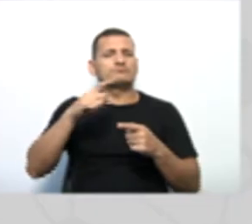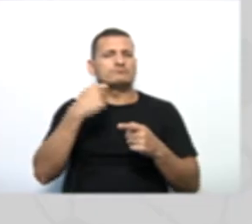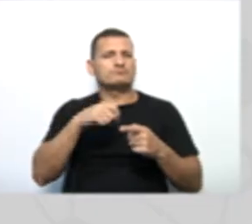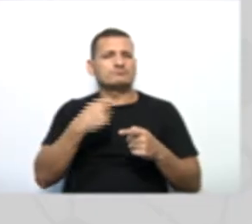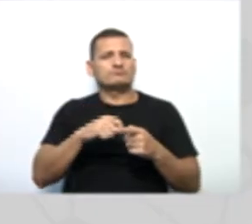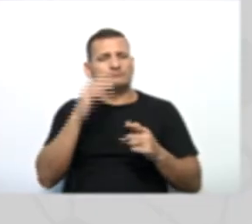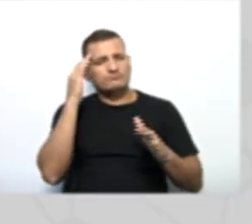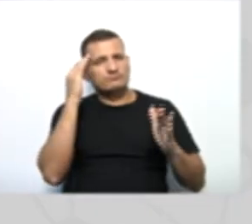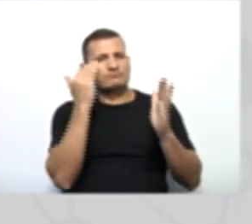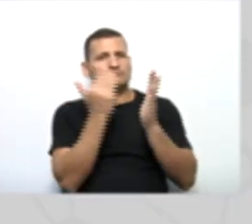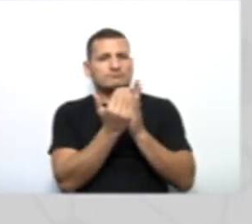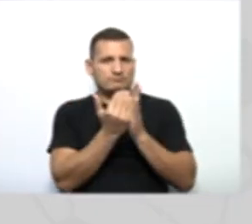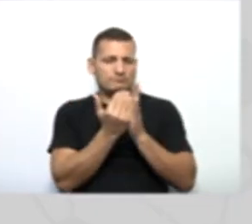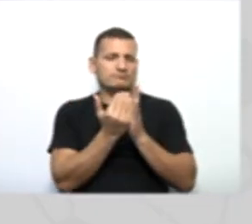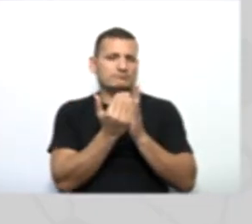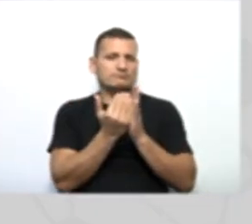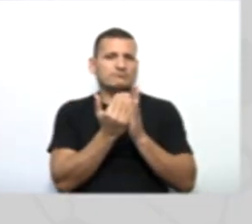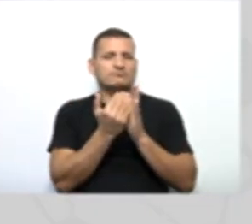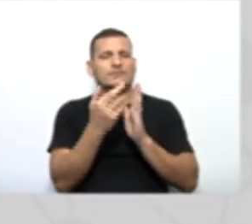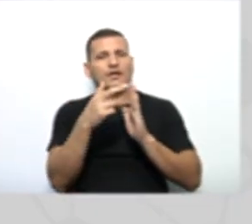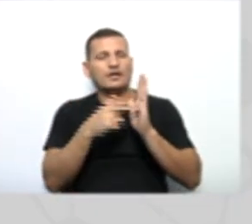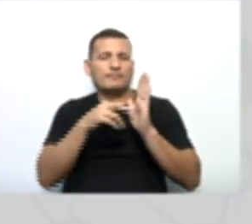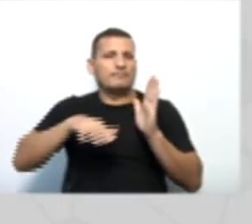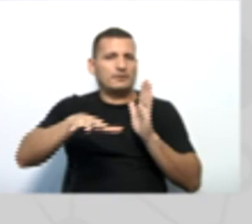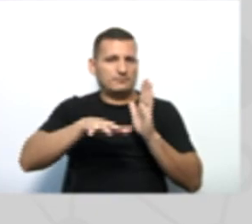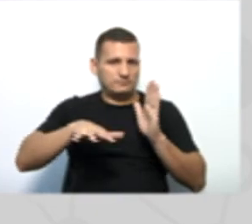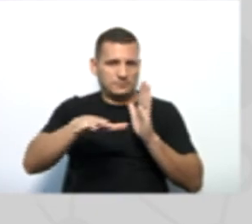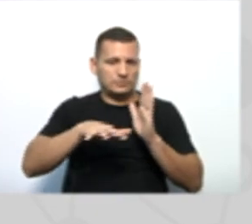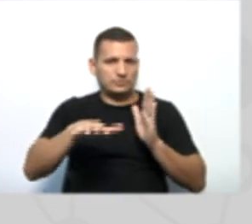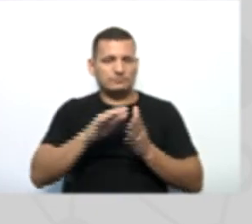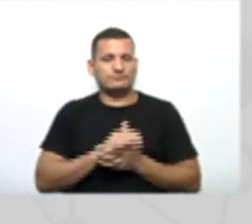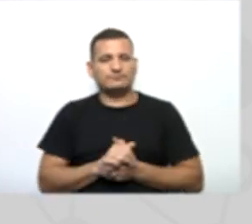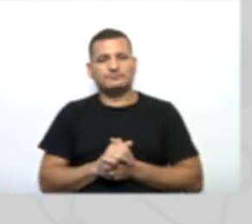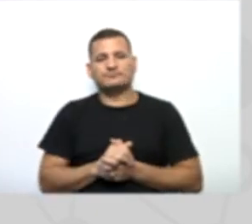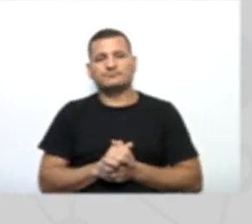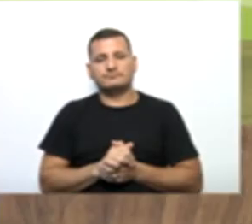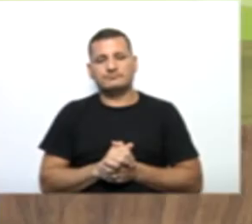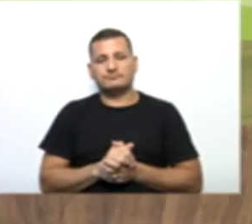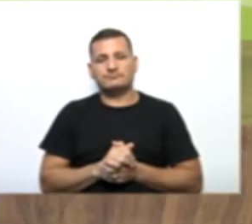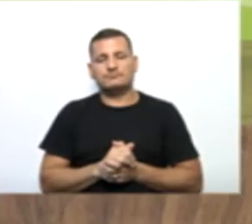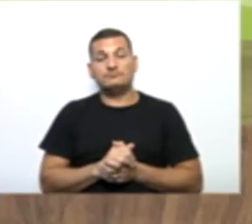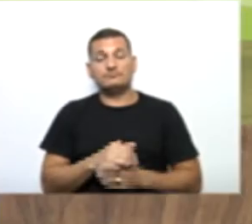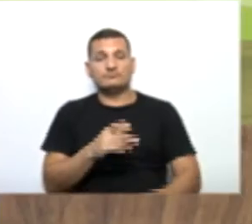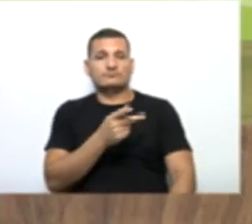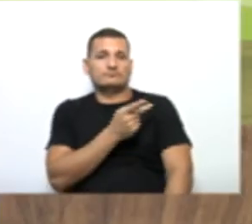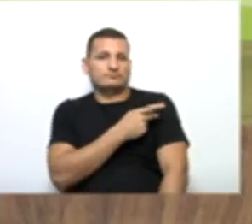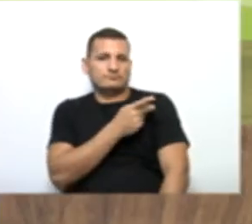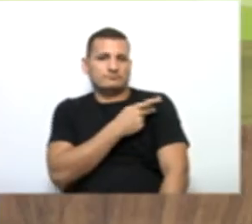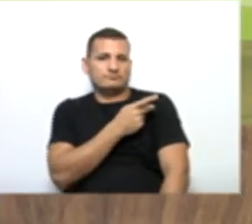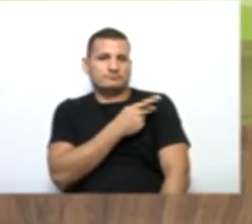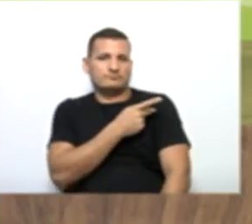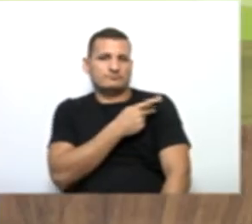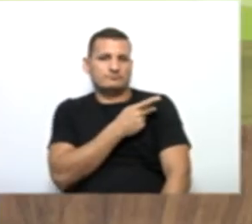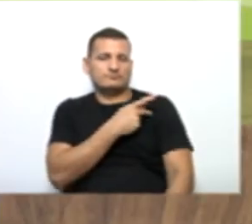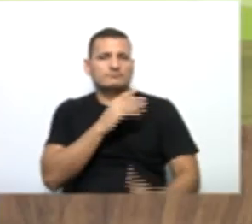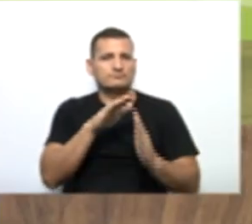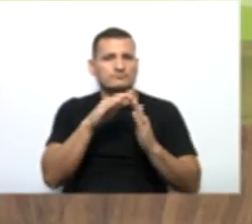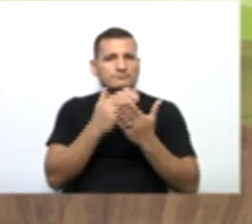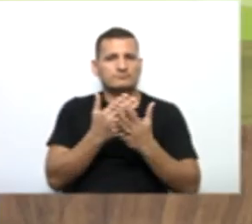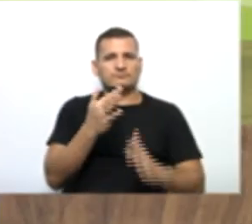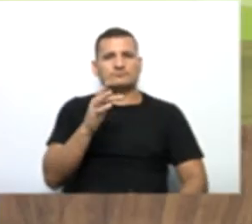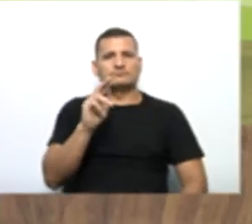cada dica e qual o impacto que isso causa no meio ambiente. Teve a gente falando mais aí, Tem aqui, ó, lá pro pessoal de Vilhena, escola aí,